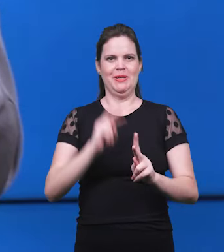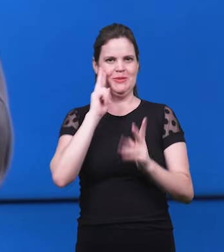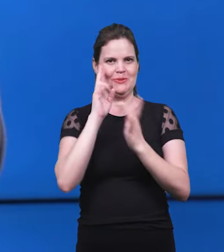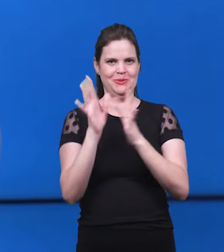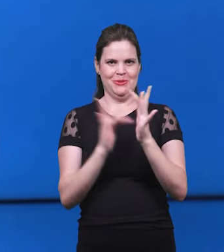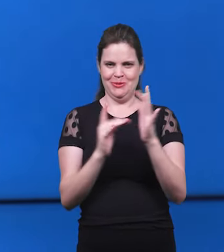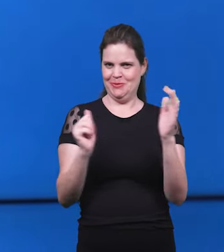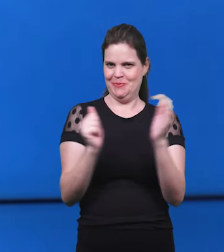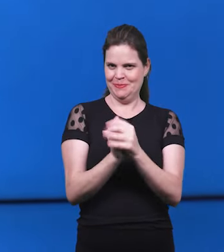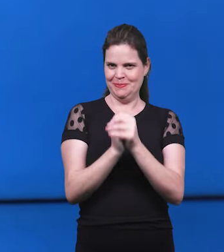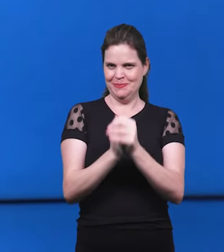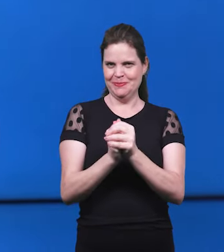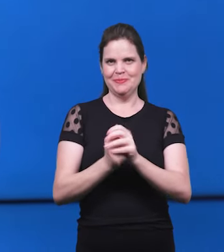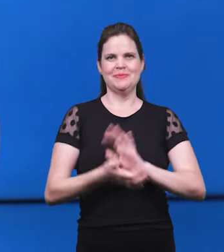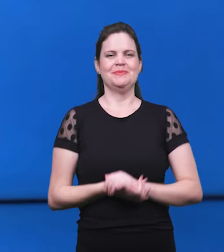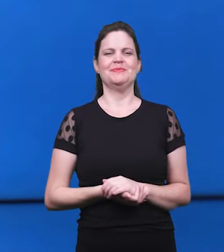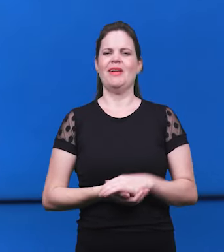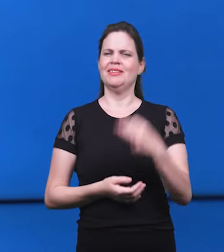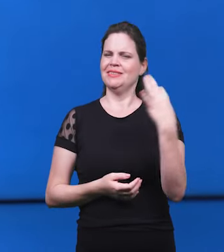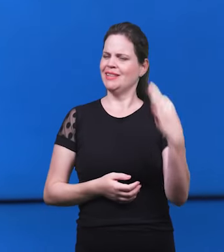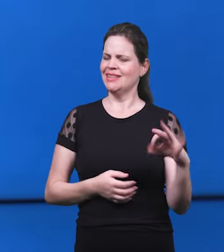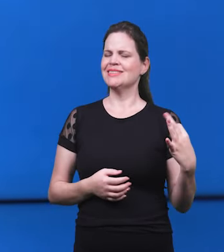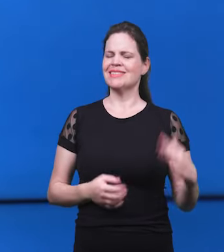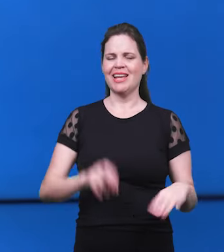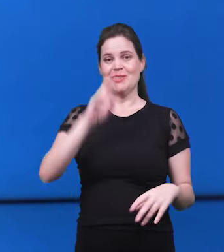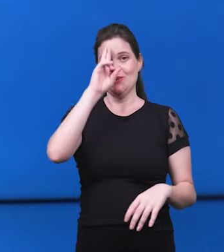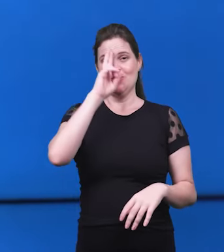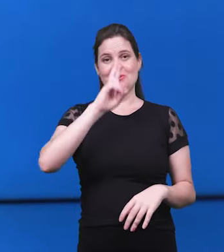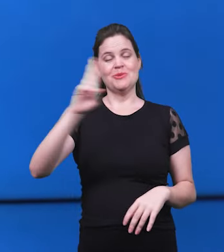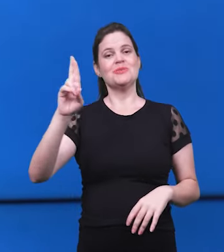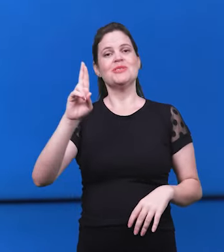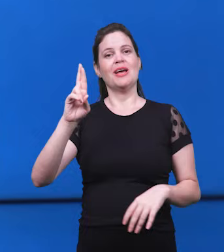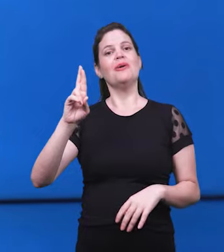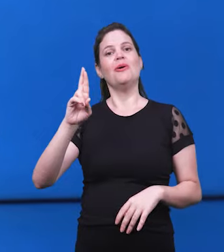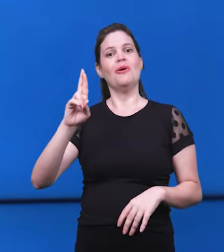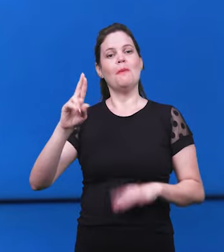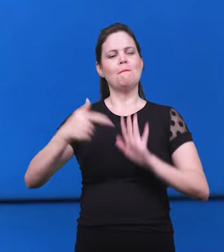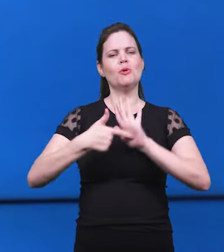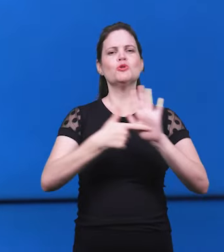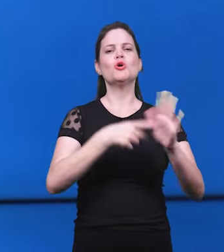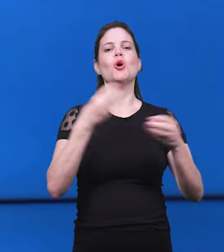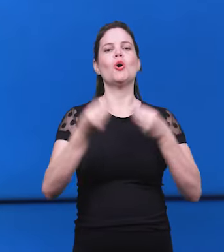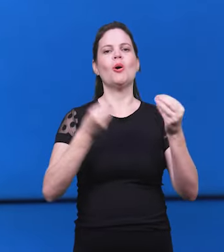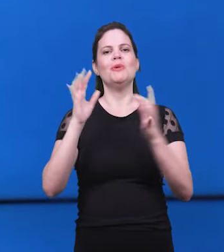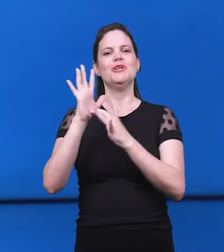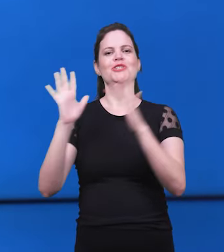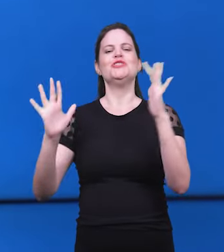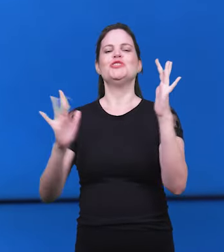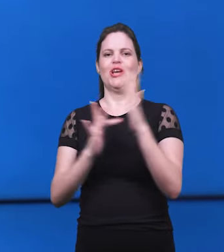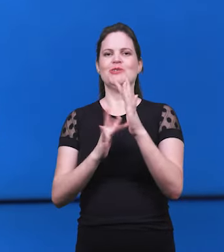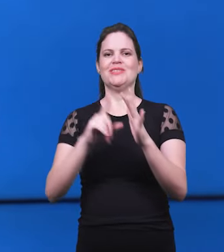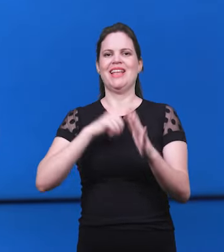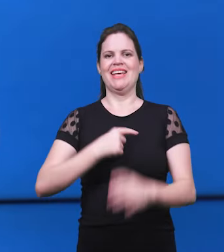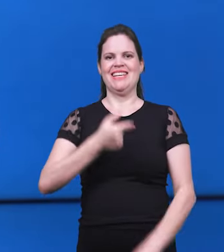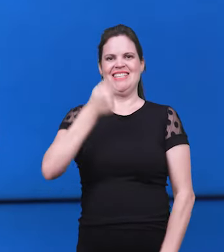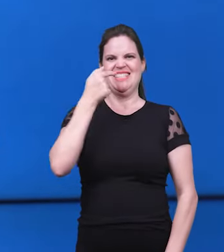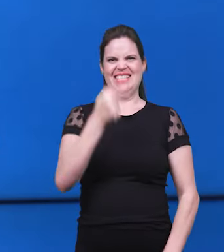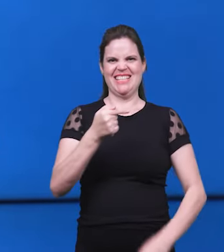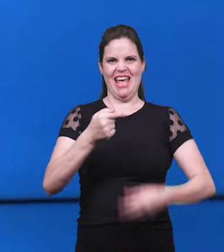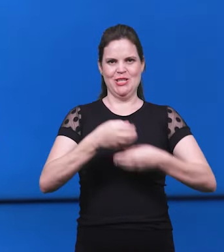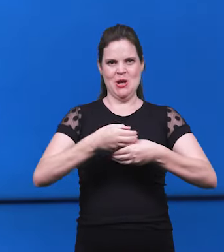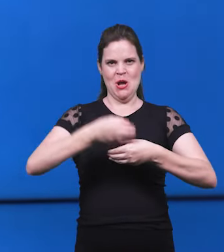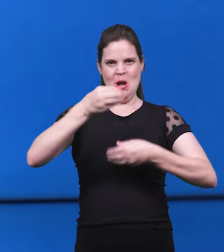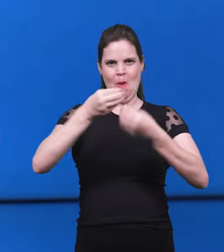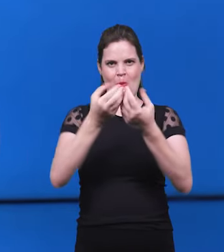Muito bem, Caroline, foi exatamente isso que João viu, né? Ele viu Jesus glorificado no meio dos sete castiçais de ouro.